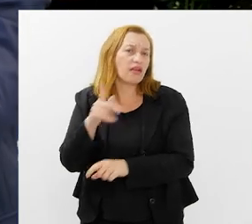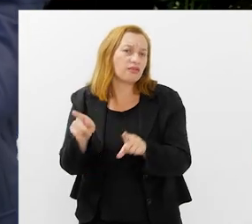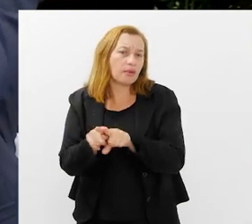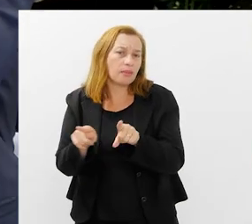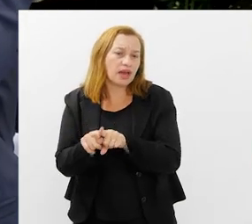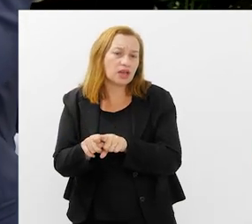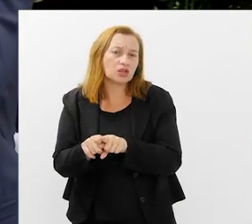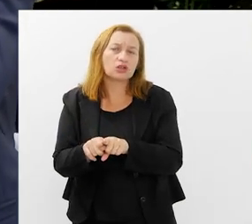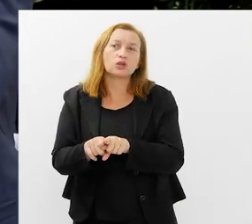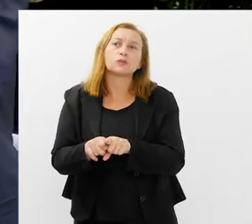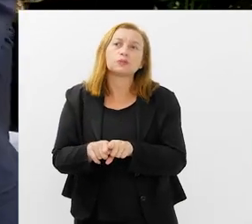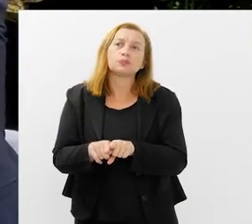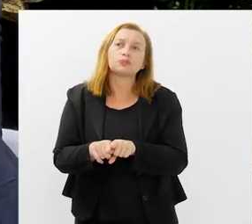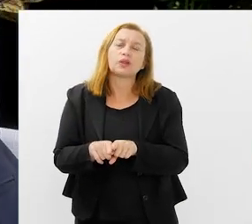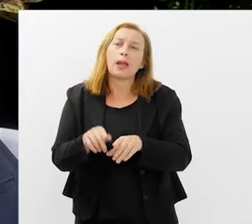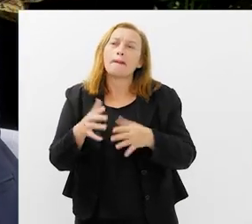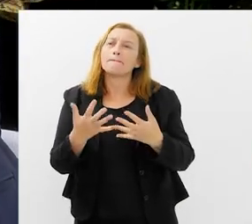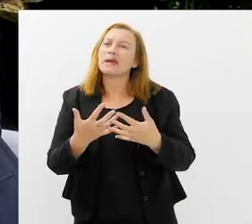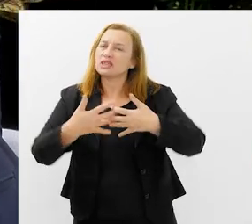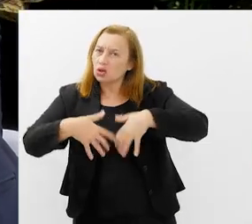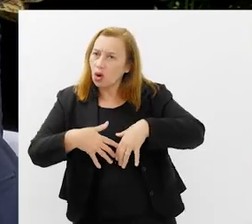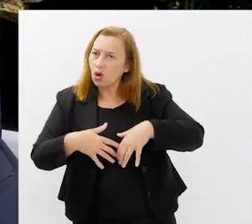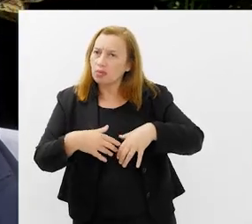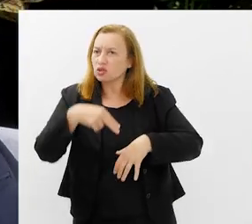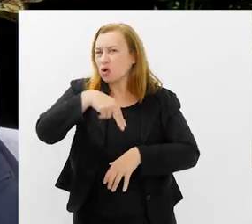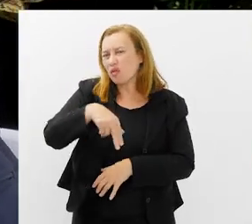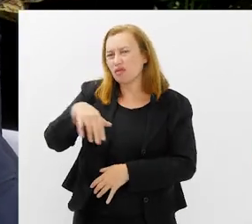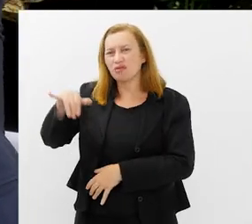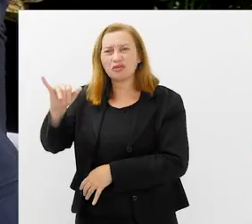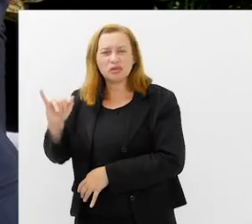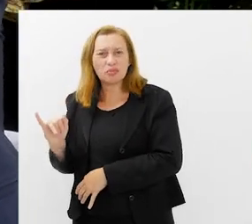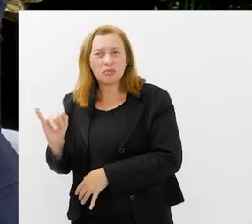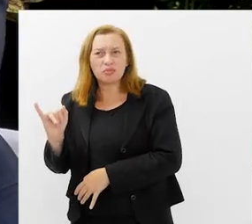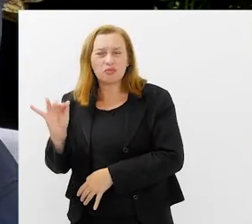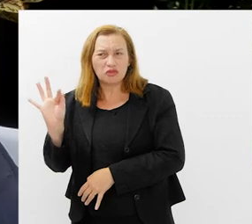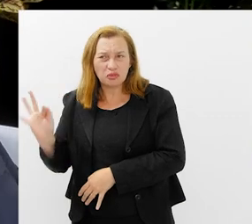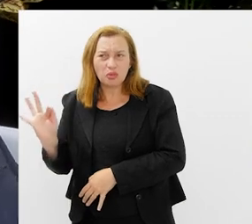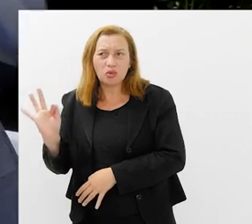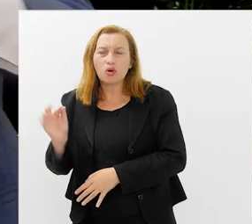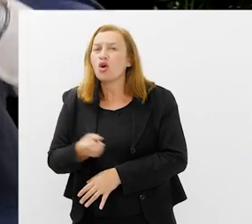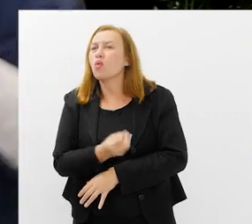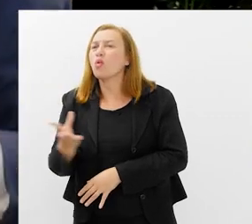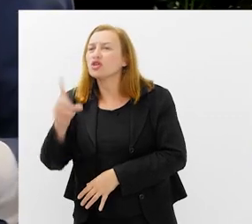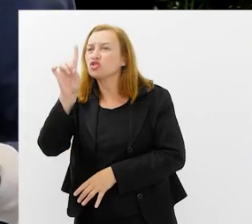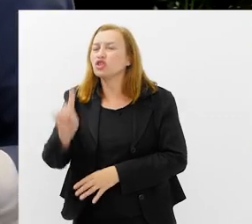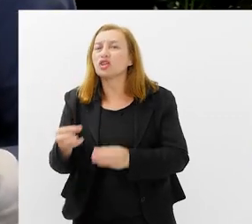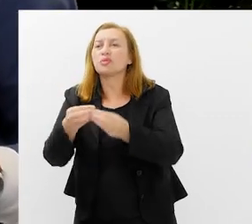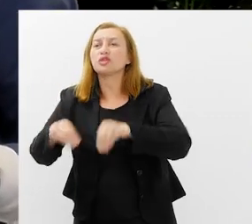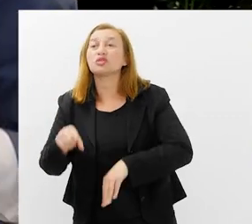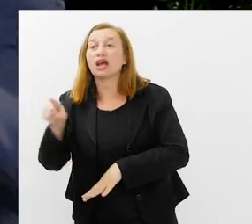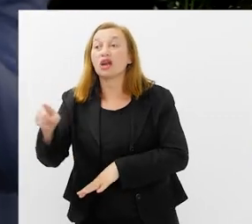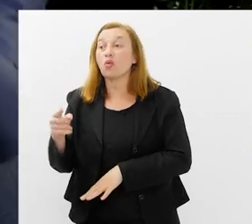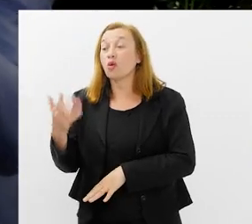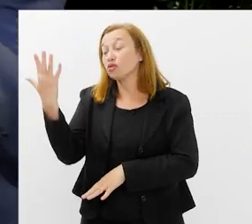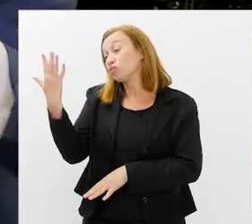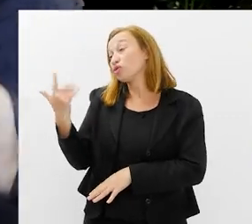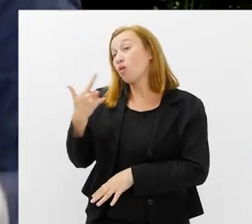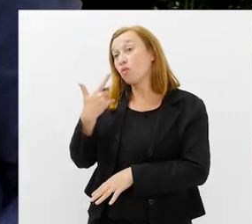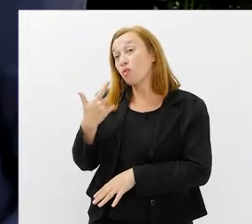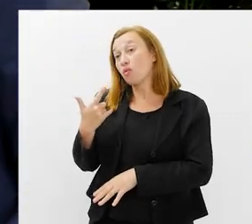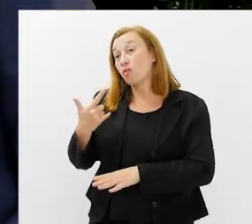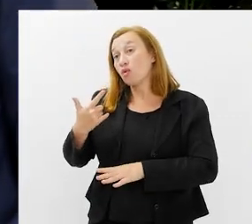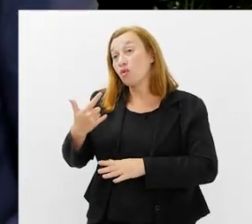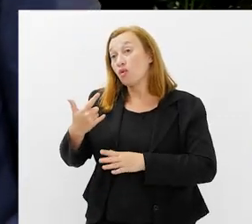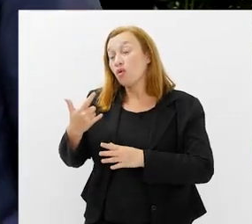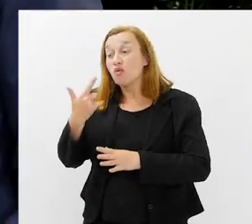trazer isso para a gente, o episódio de Petrópolis, Nova Friburgo, Quantos direitos são afetados ali quando a gente não olha para o